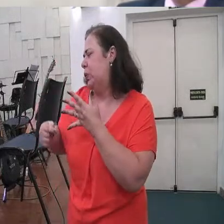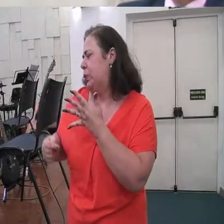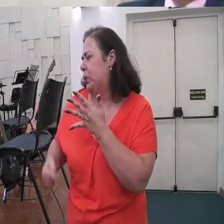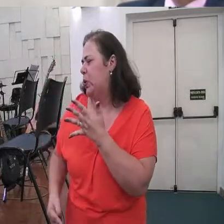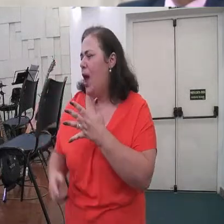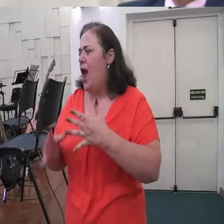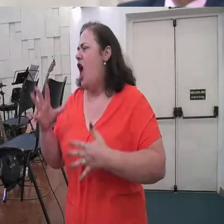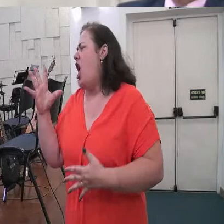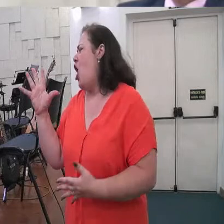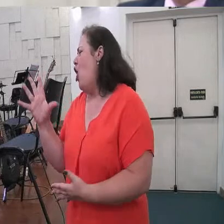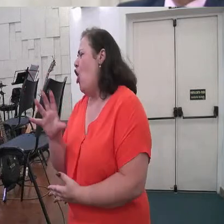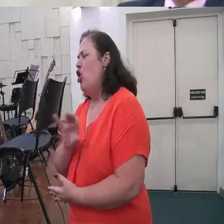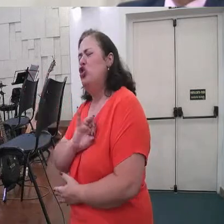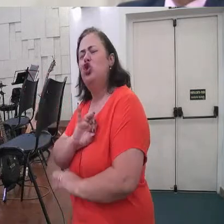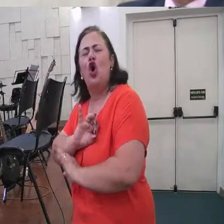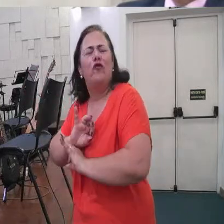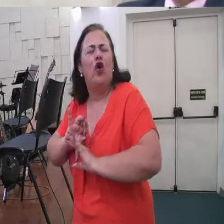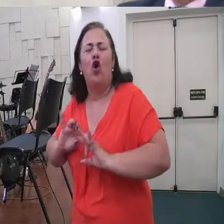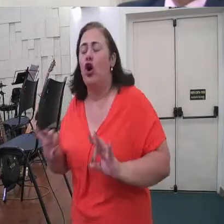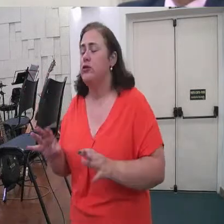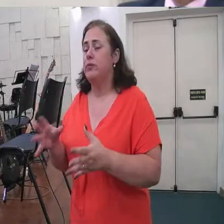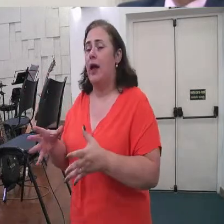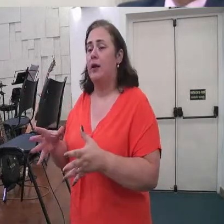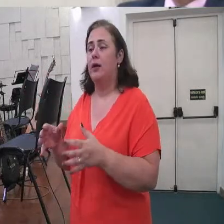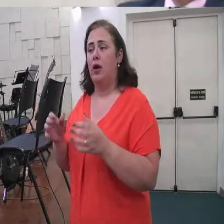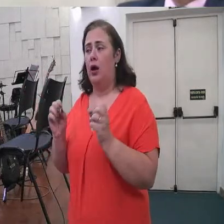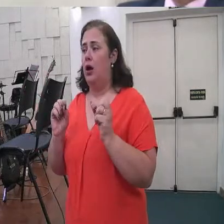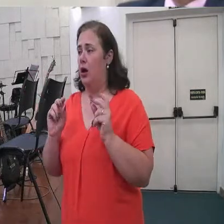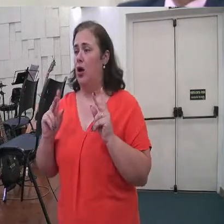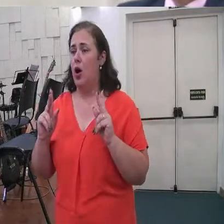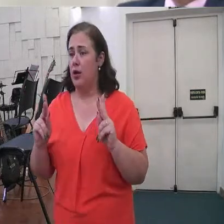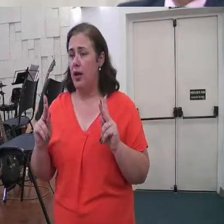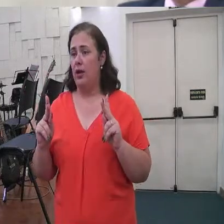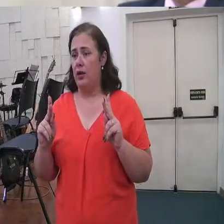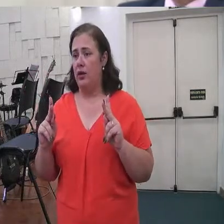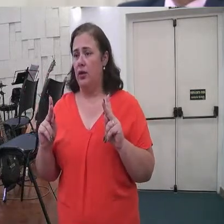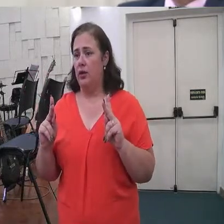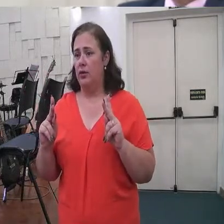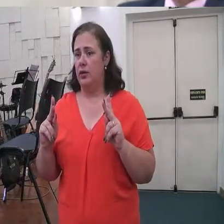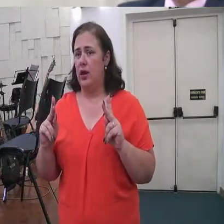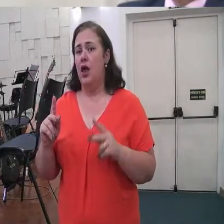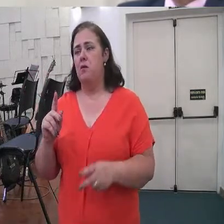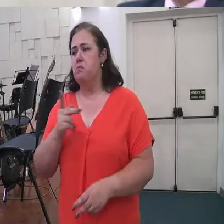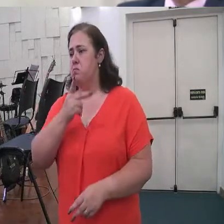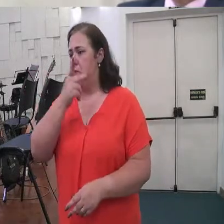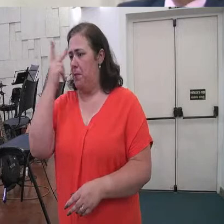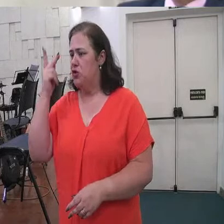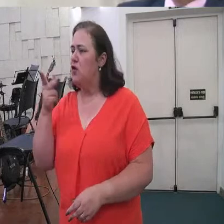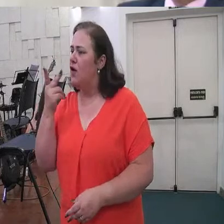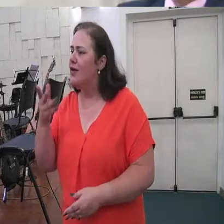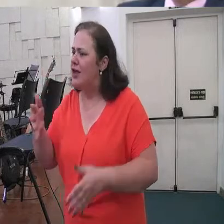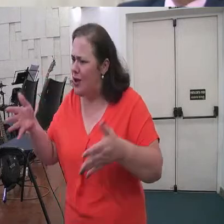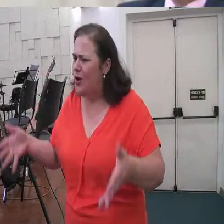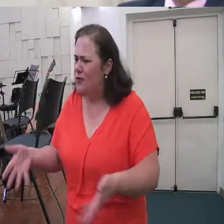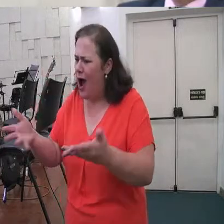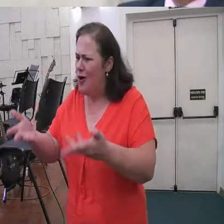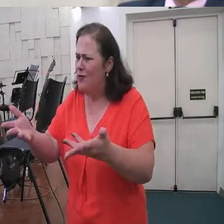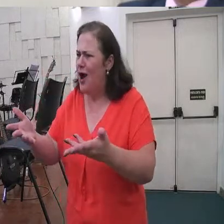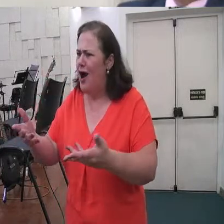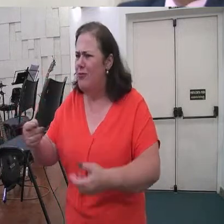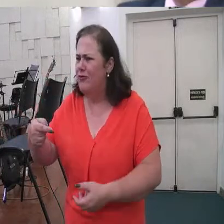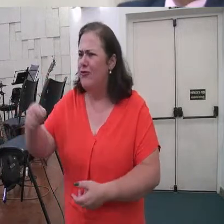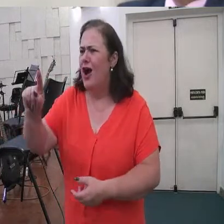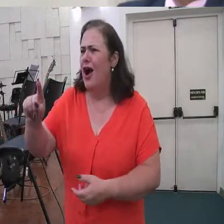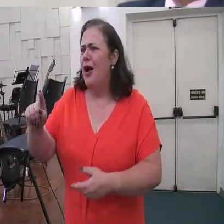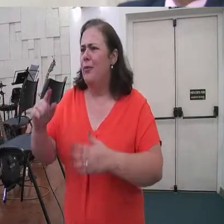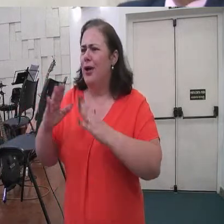isso é importante, isso é necessário. Não é o coaching, aqueles coachings que são contratados para